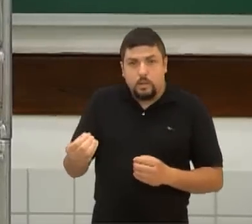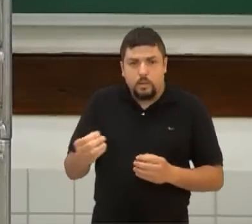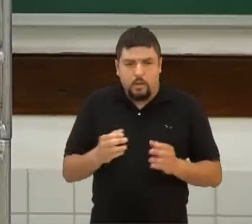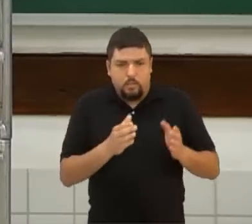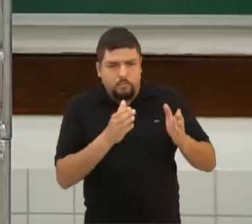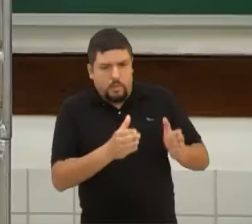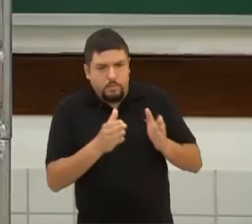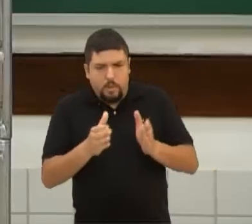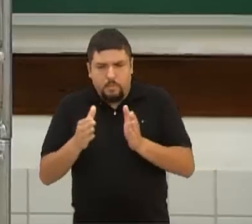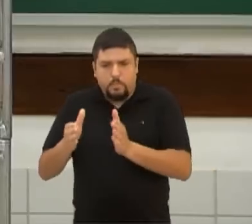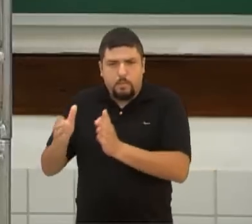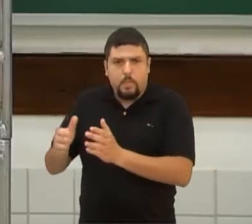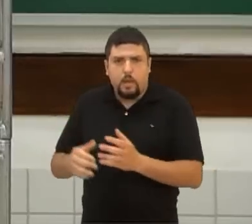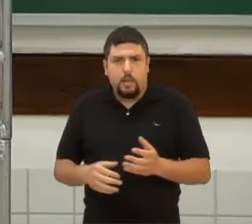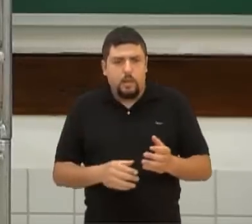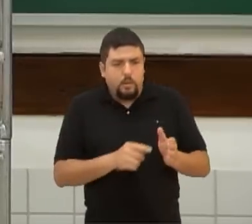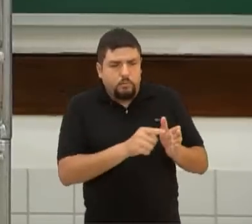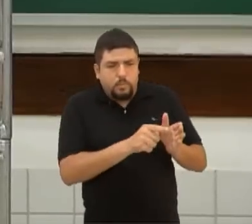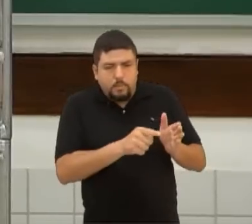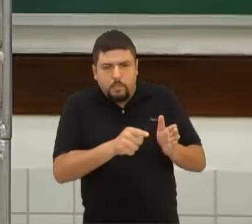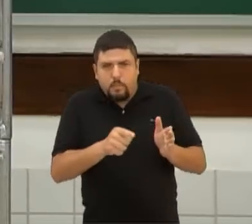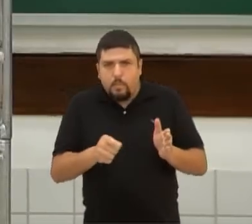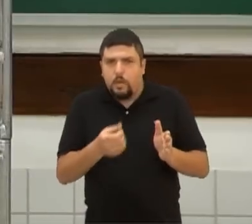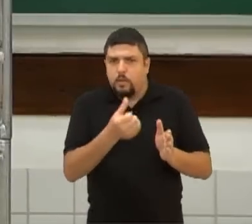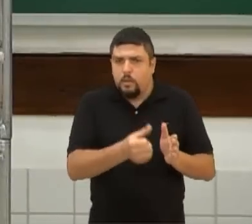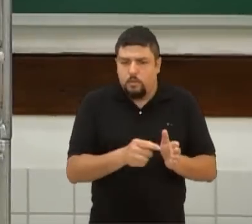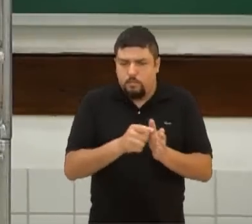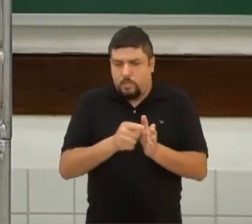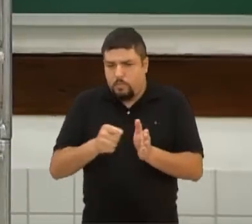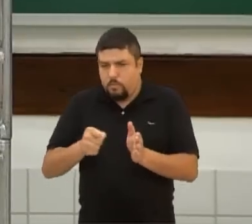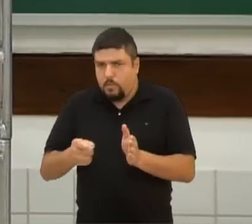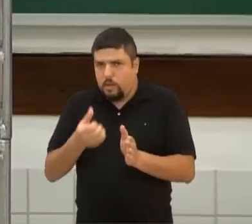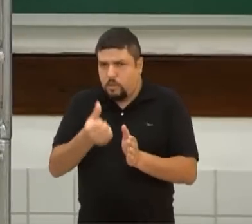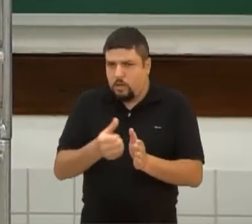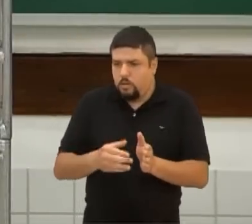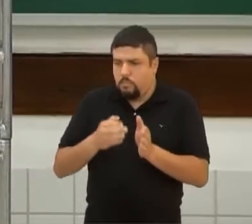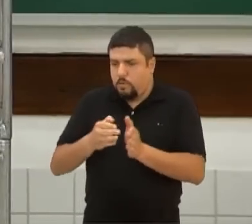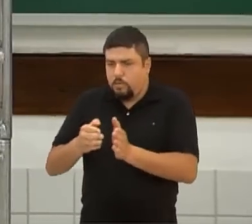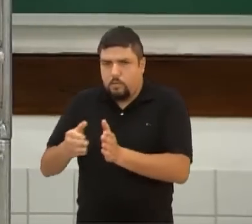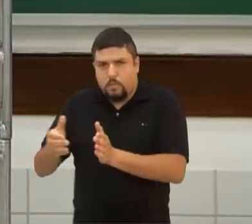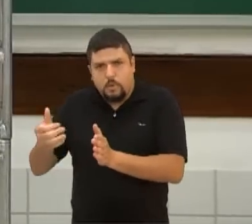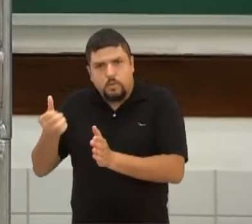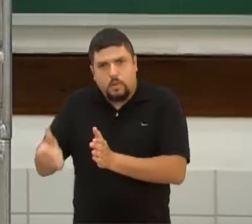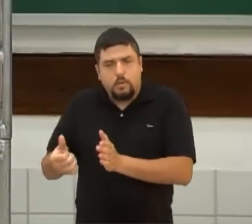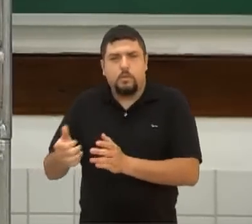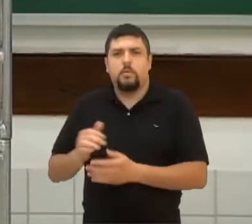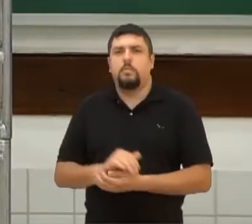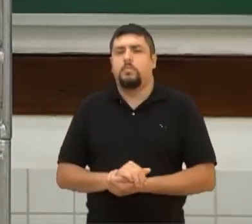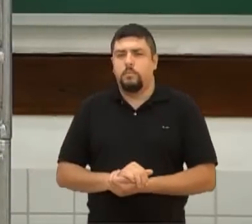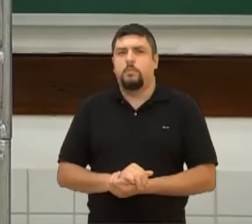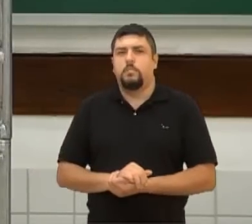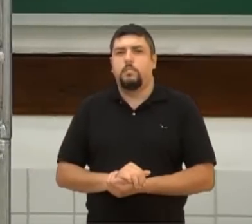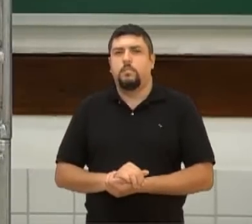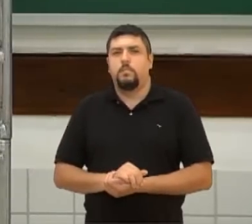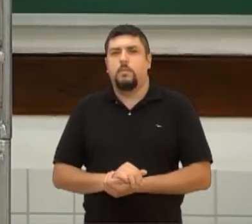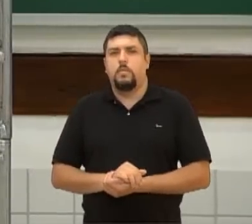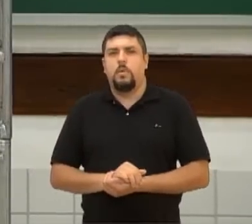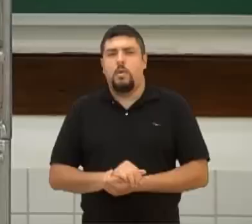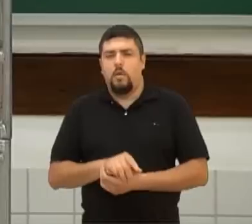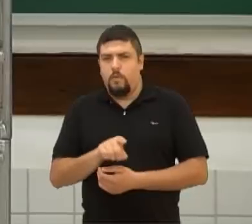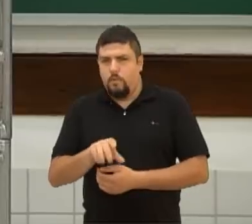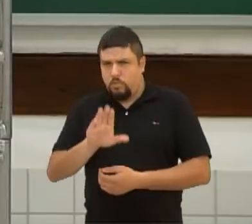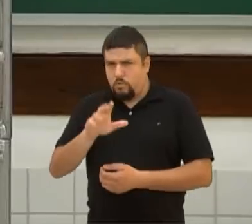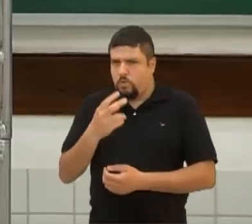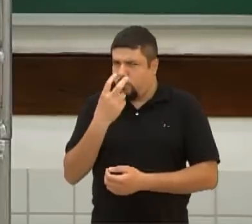6? Primeiro, o aluno também poderia questionar, professora, arranja uma combinação. Eu falo para vocês, já assistiram